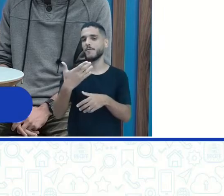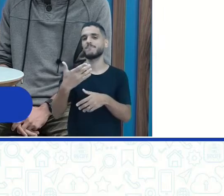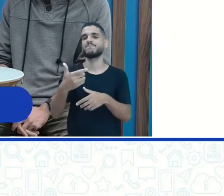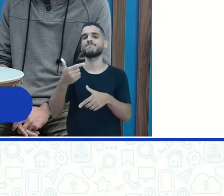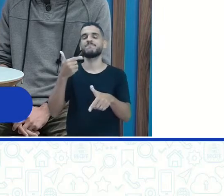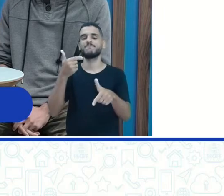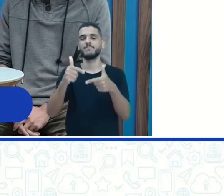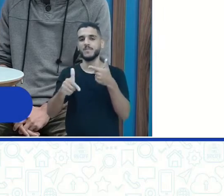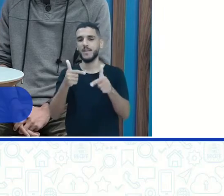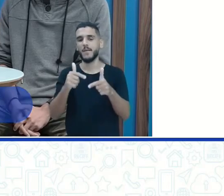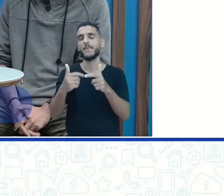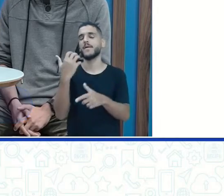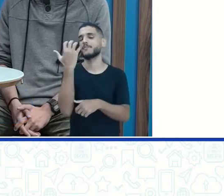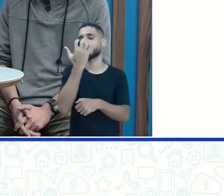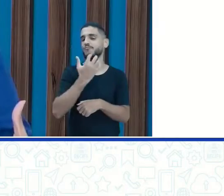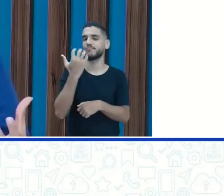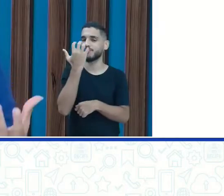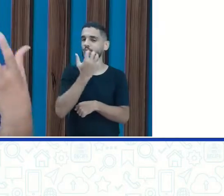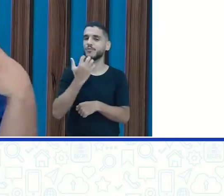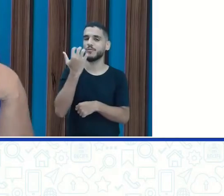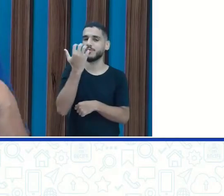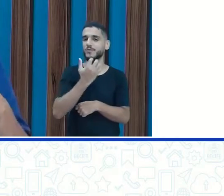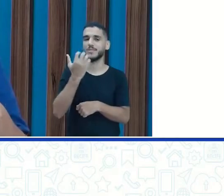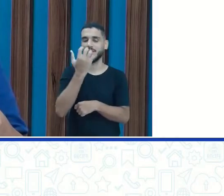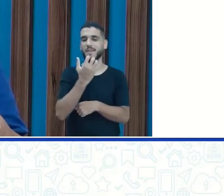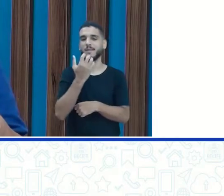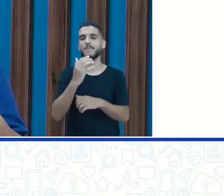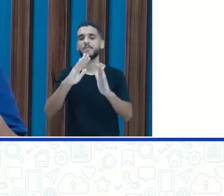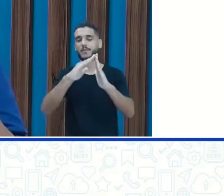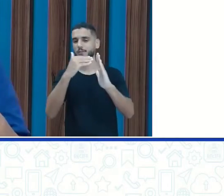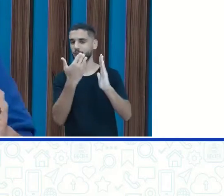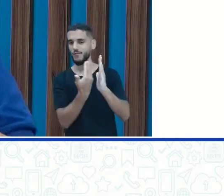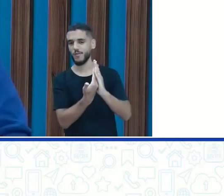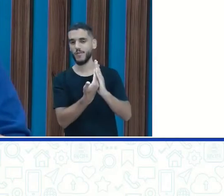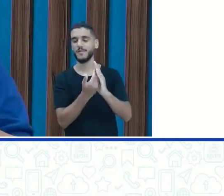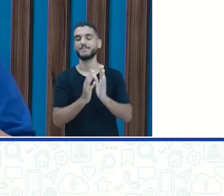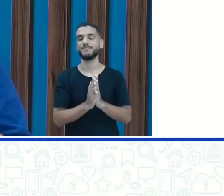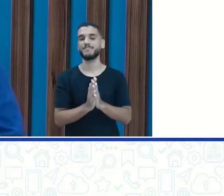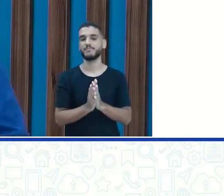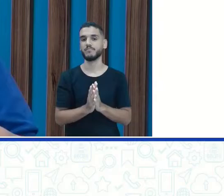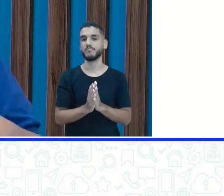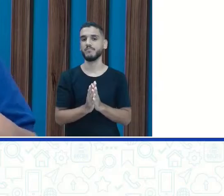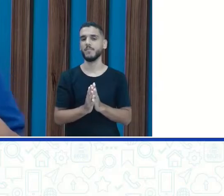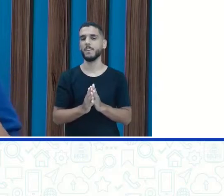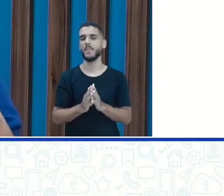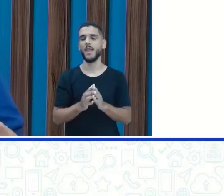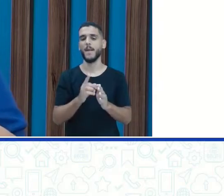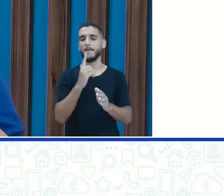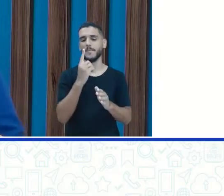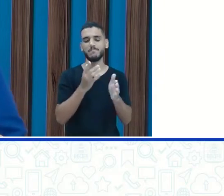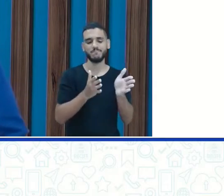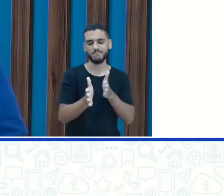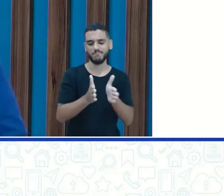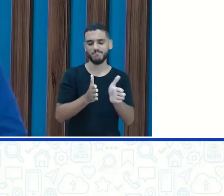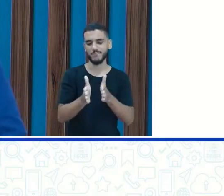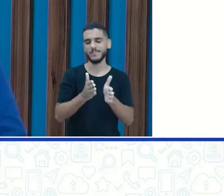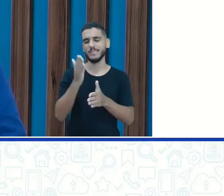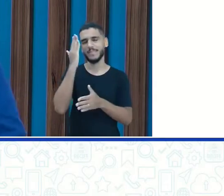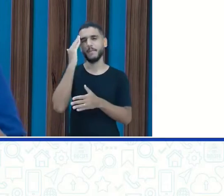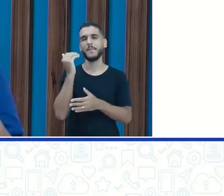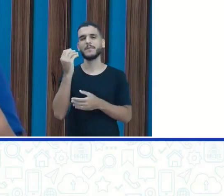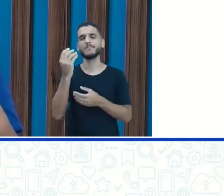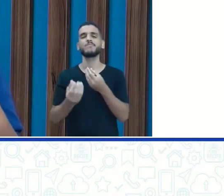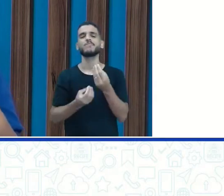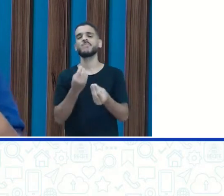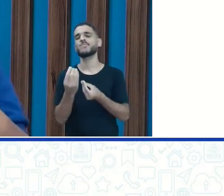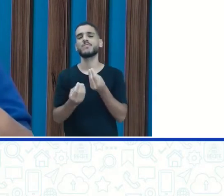trabalho com música lá no Reitor João Alfredo. E esse primeiro momento, assim, eu quero saber, Matheus,